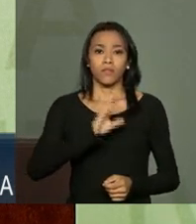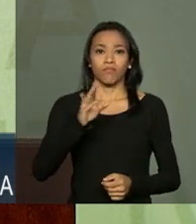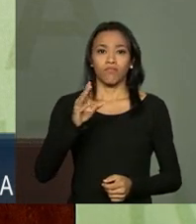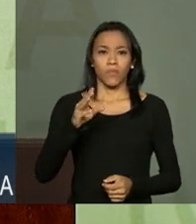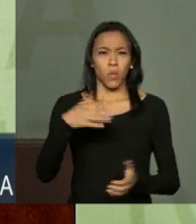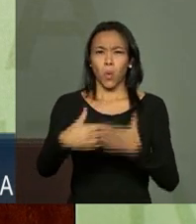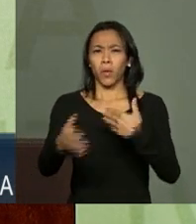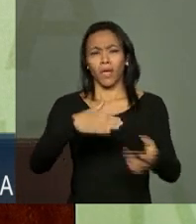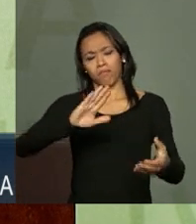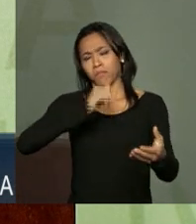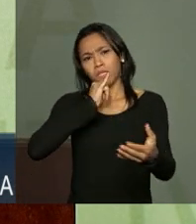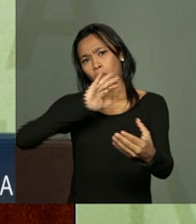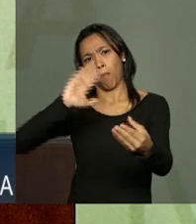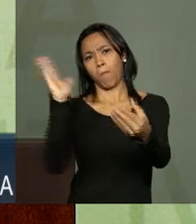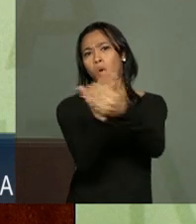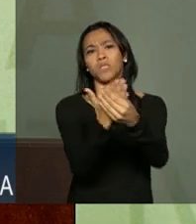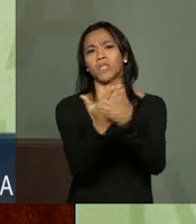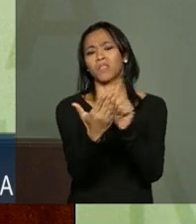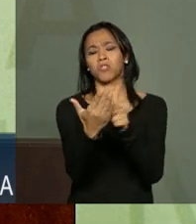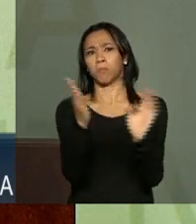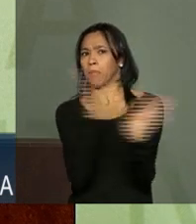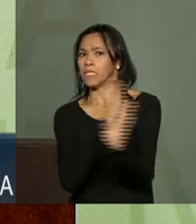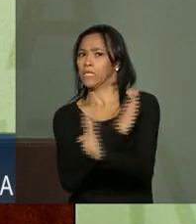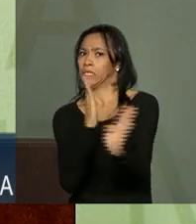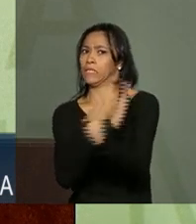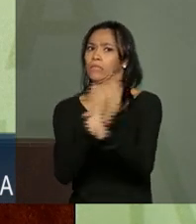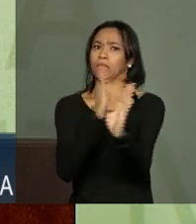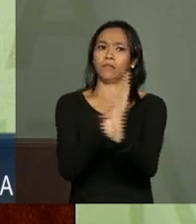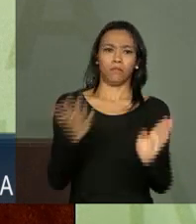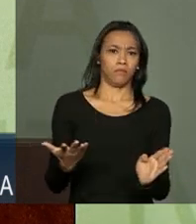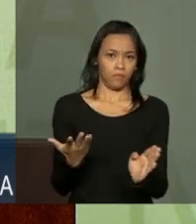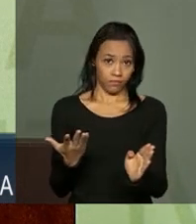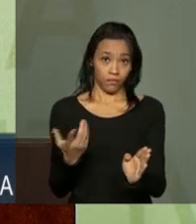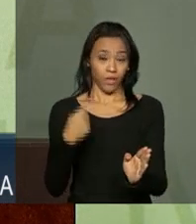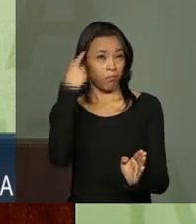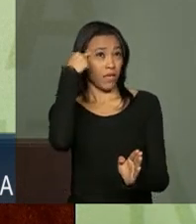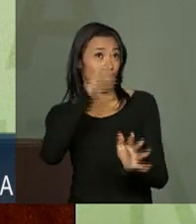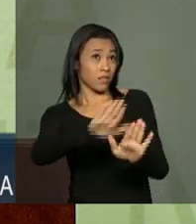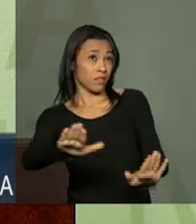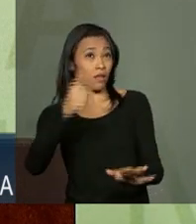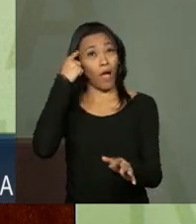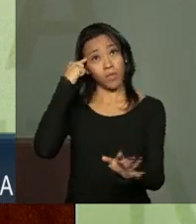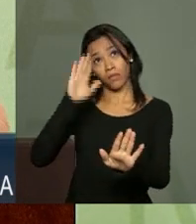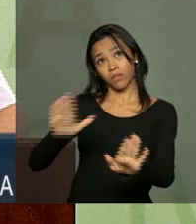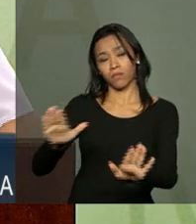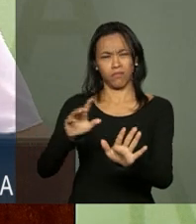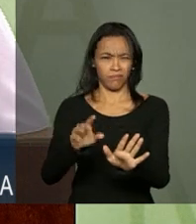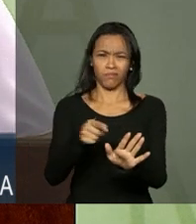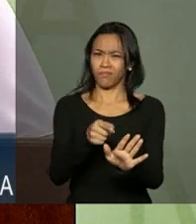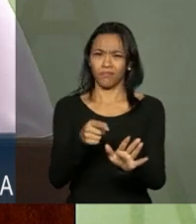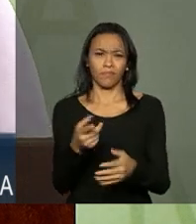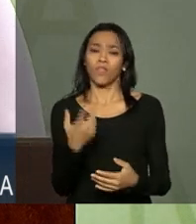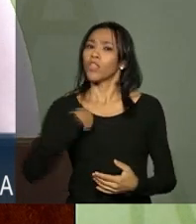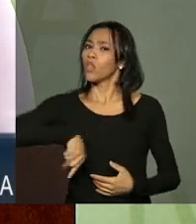qualquer processo de perseguição de qualquer autoridade porque pensa assim ou assado. Nós